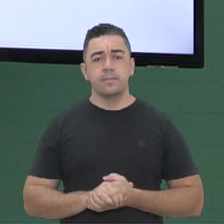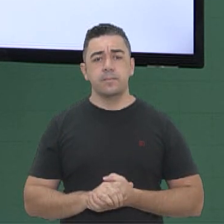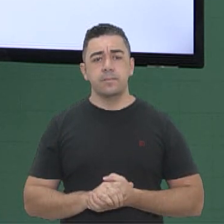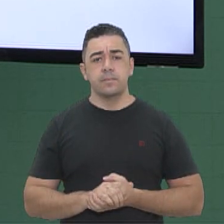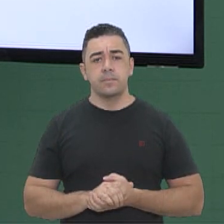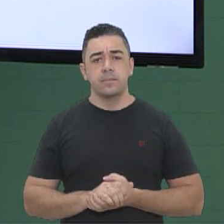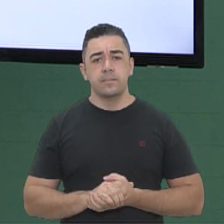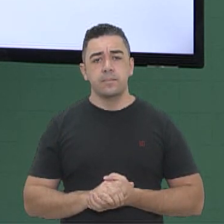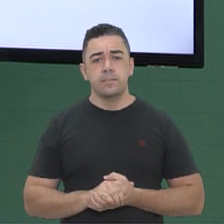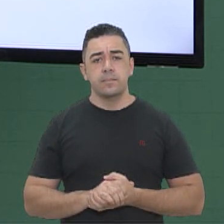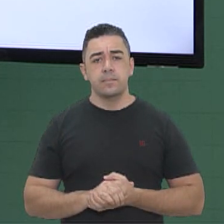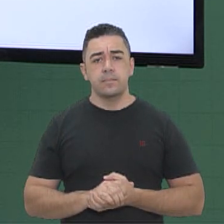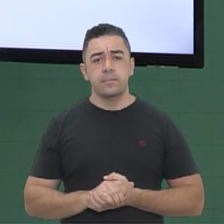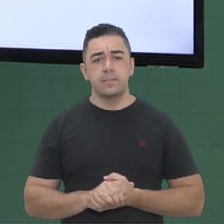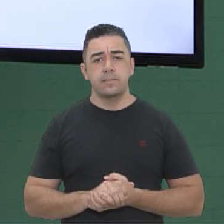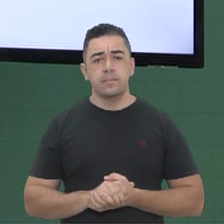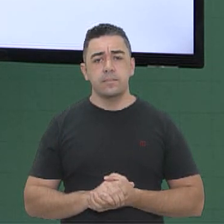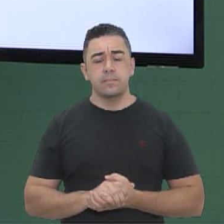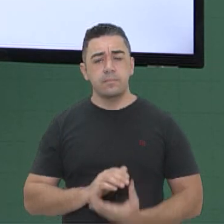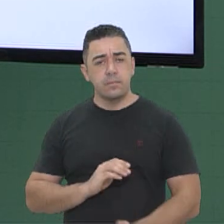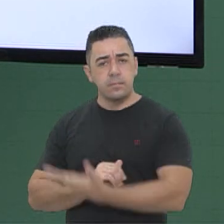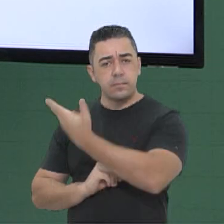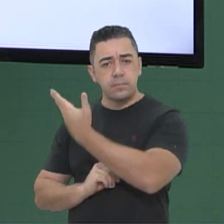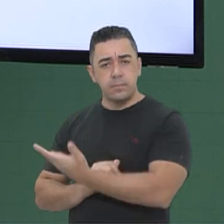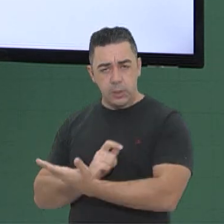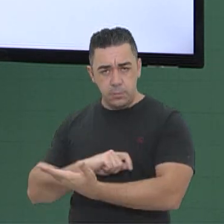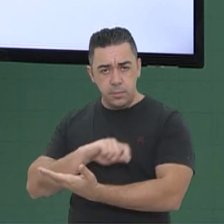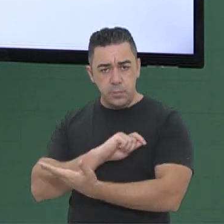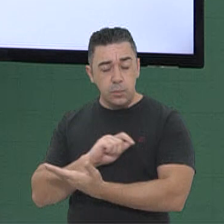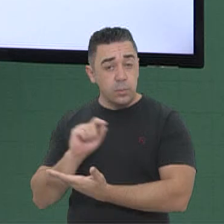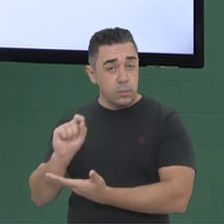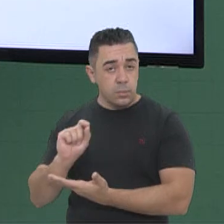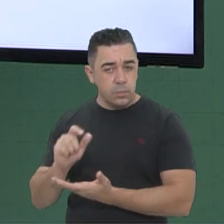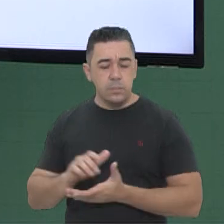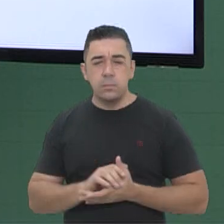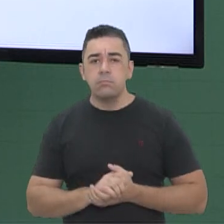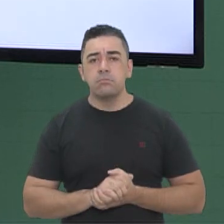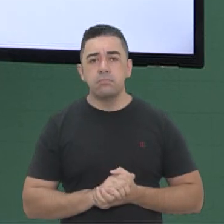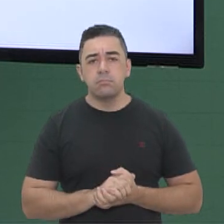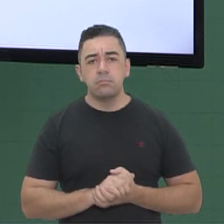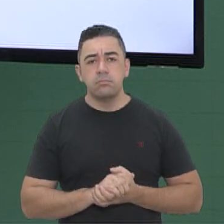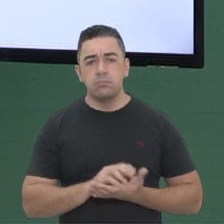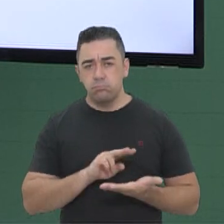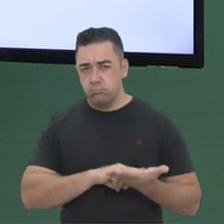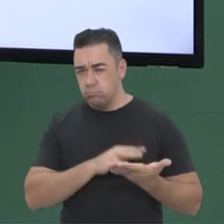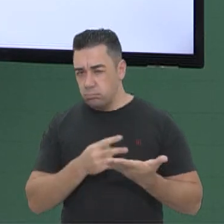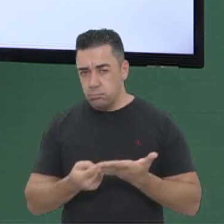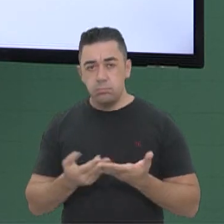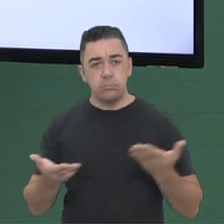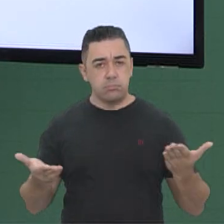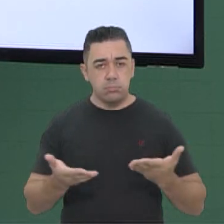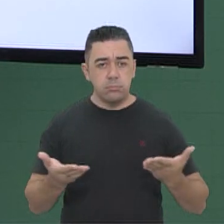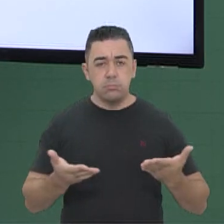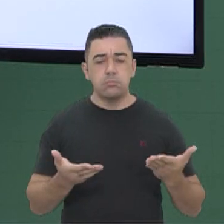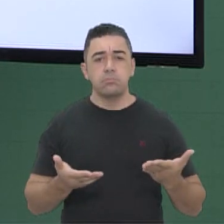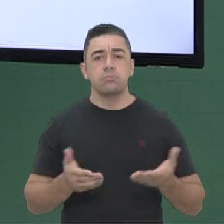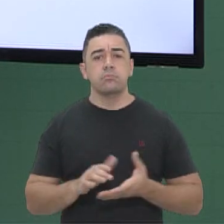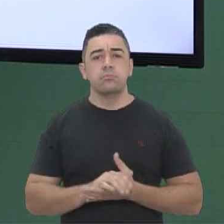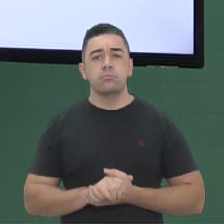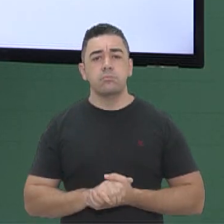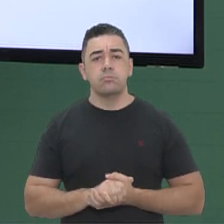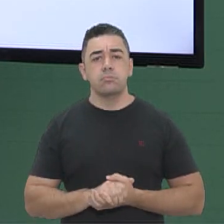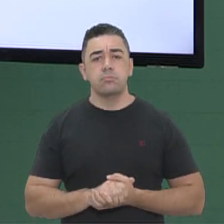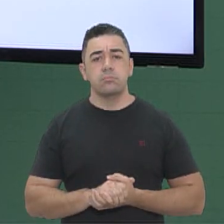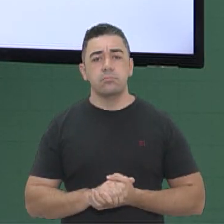textos e em los dados de interesse proporcionados. Ademais, ortografia